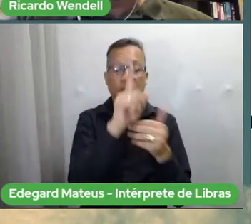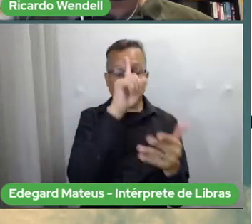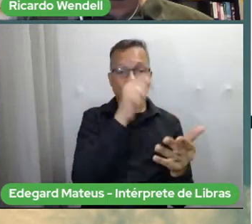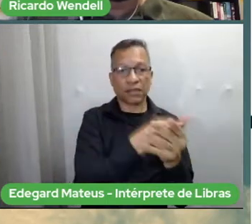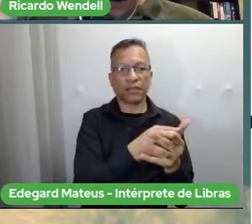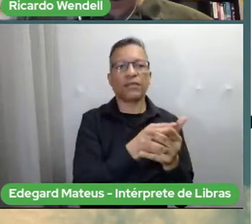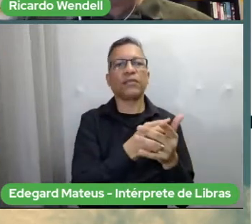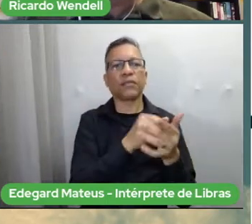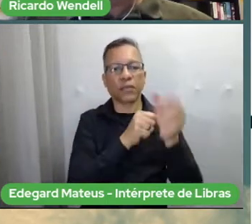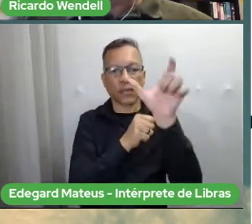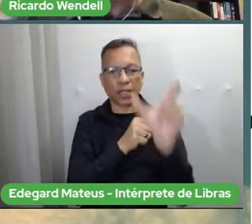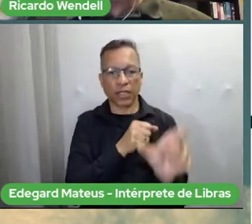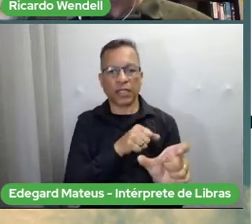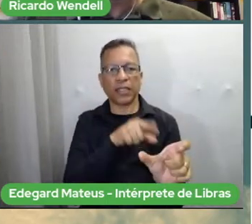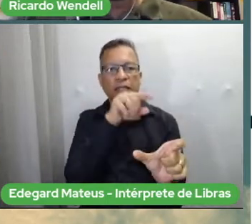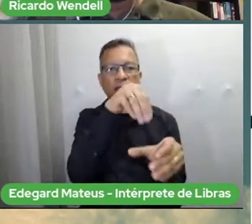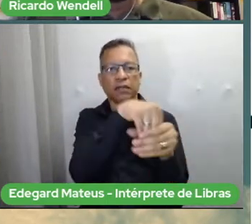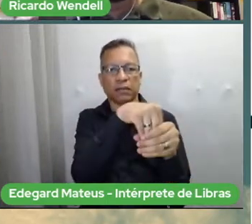domínio que ele está inserido.